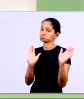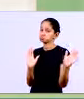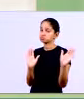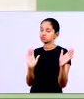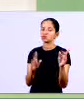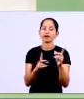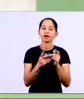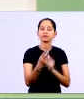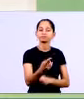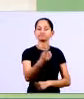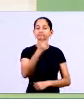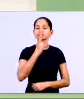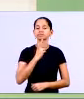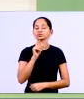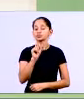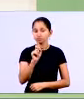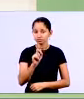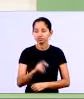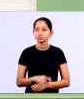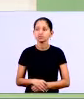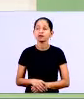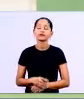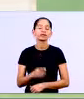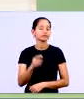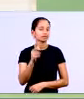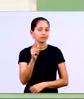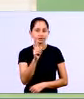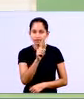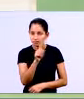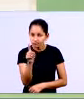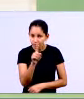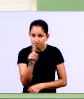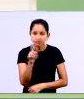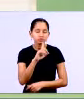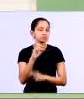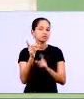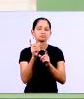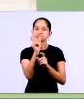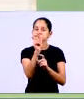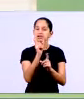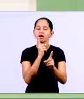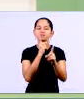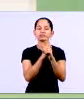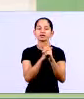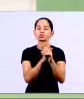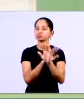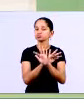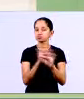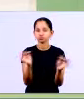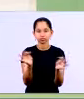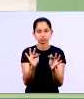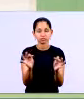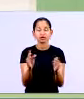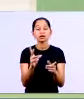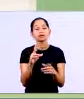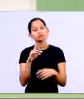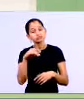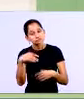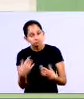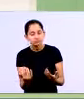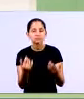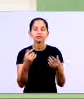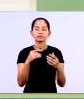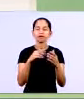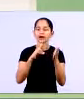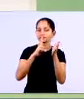eu irei encontrar? Nenhuma palavra encontrada na pesquisa. Quando vocês pesquisam